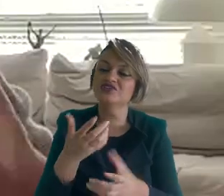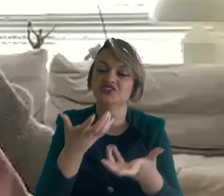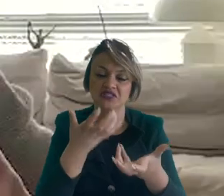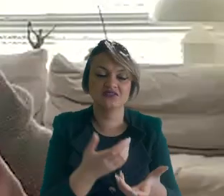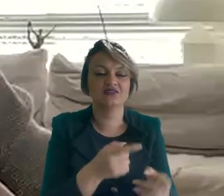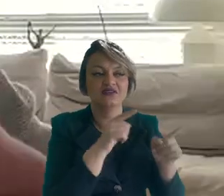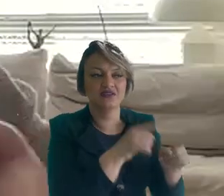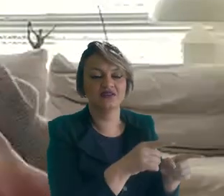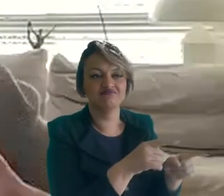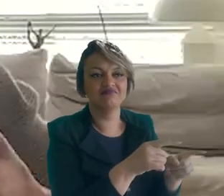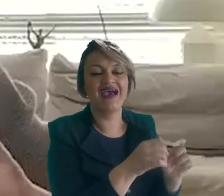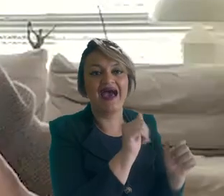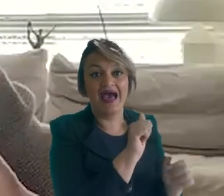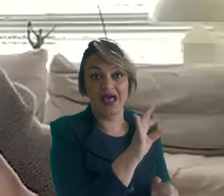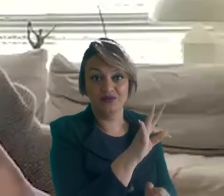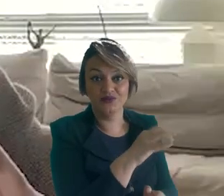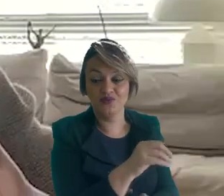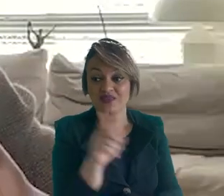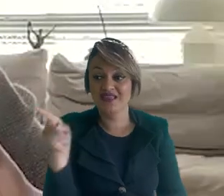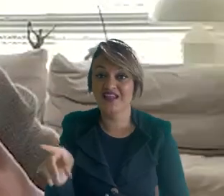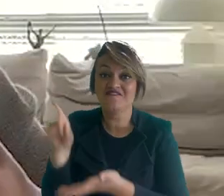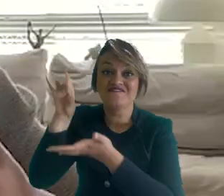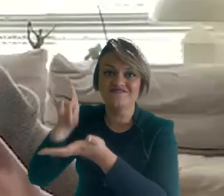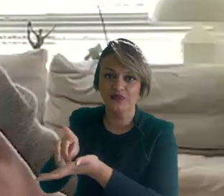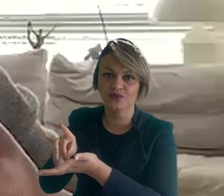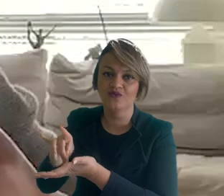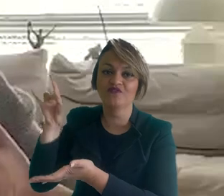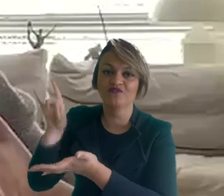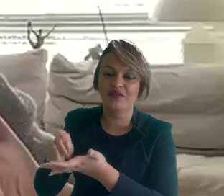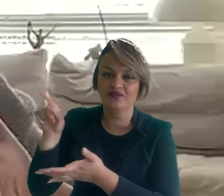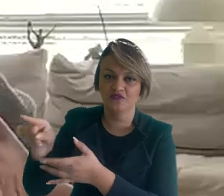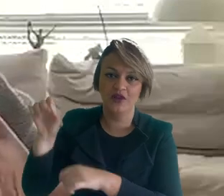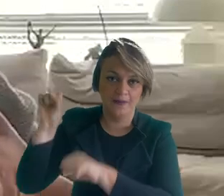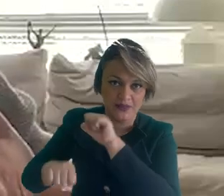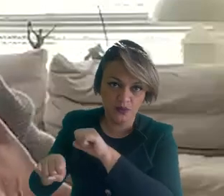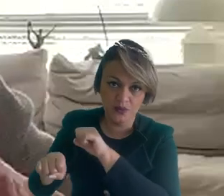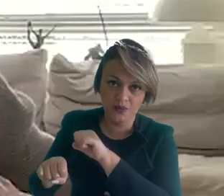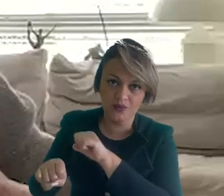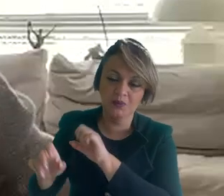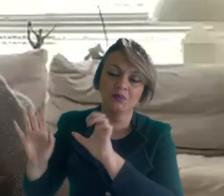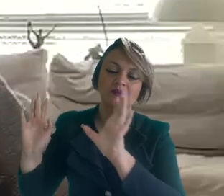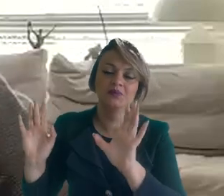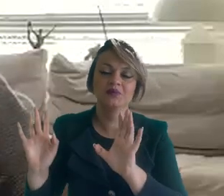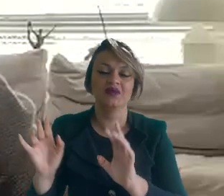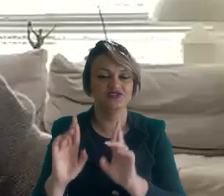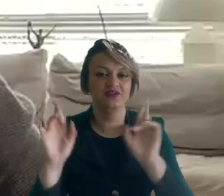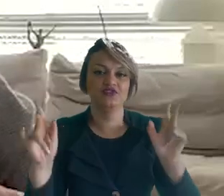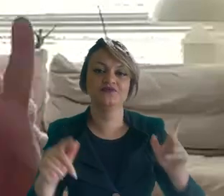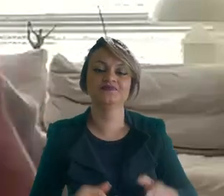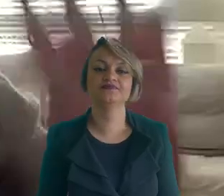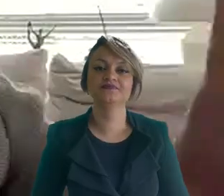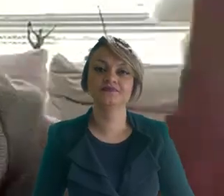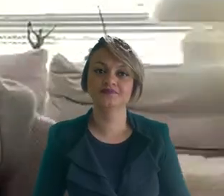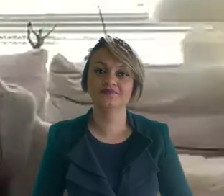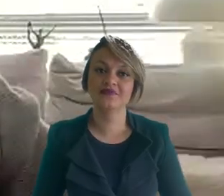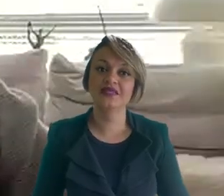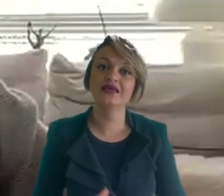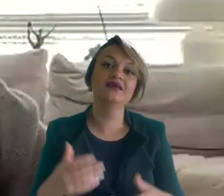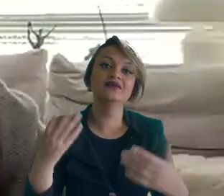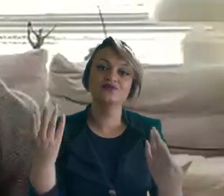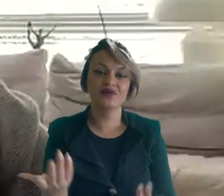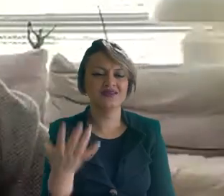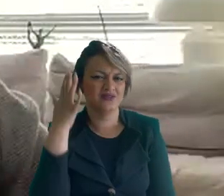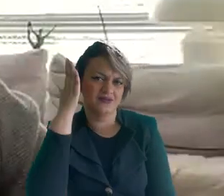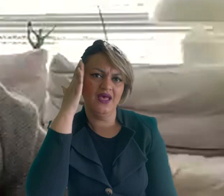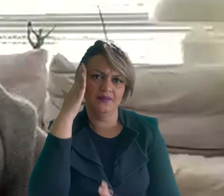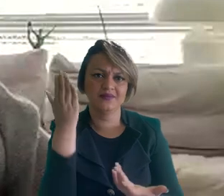transforme em algo potencialmente capaz de por nexo de causalidade gerar um dano E isso nós